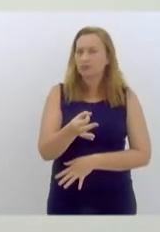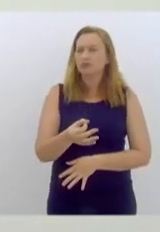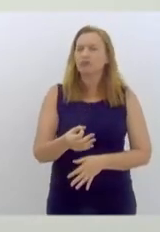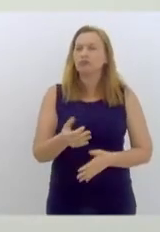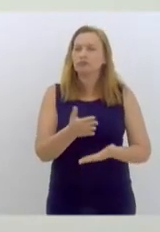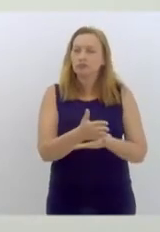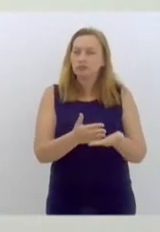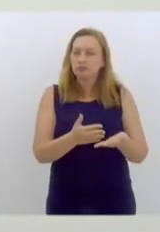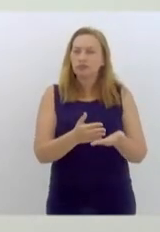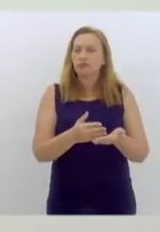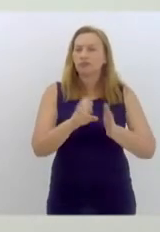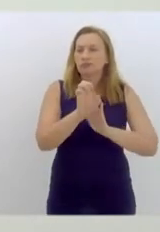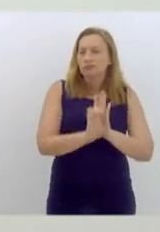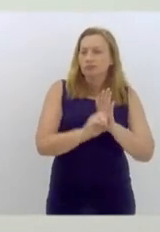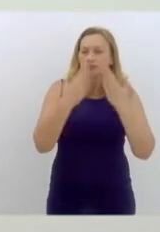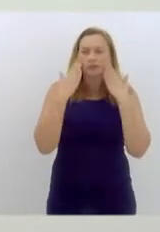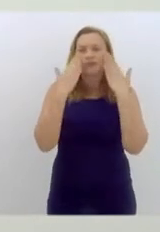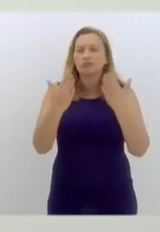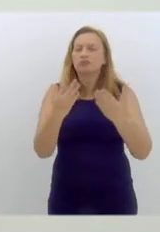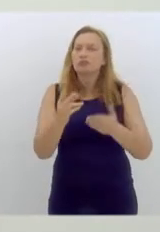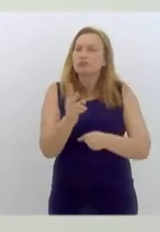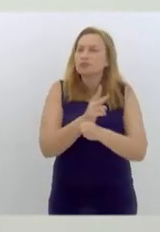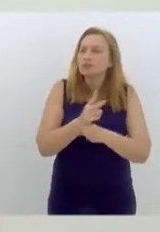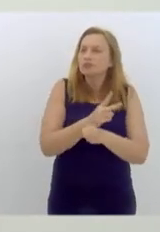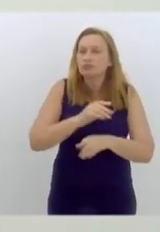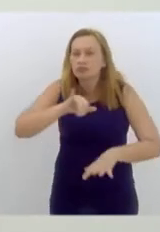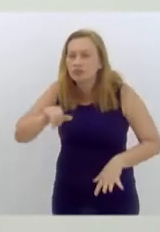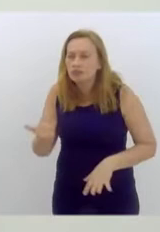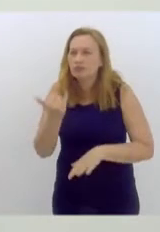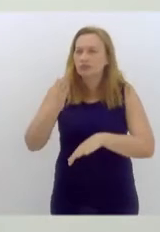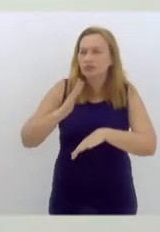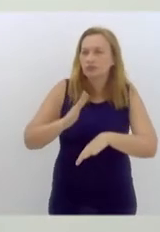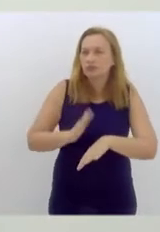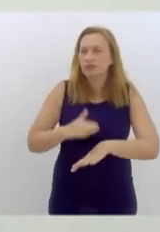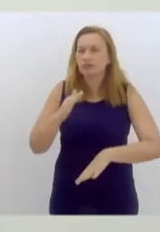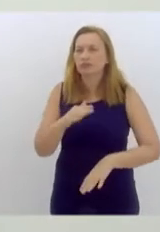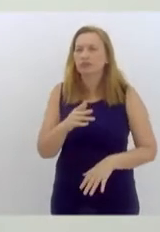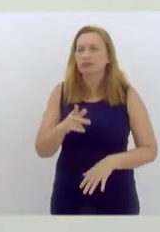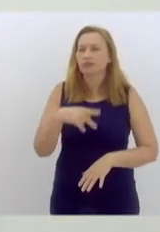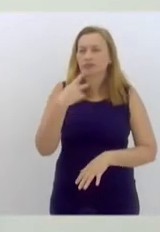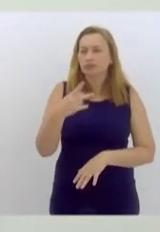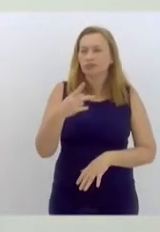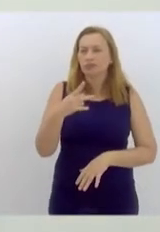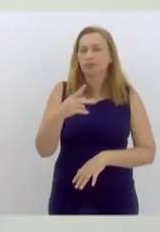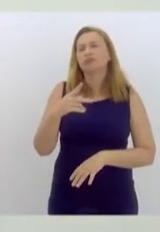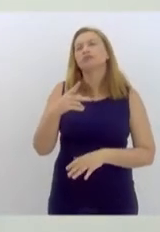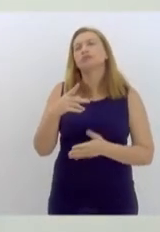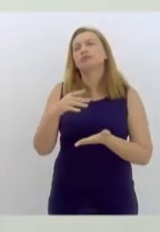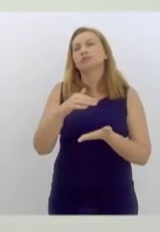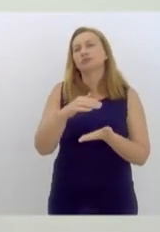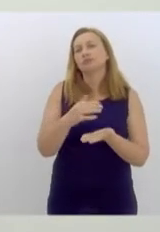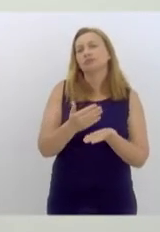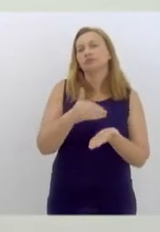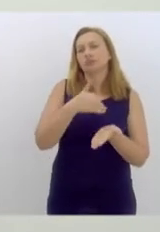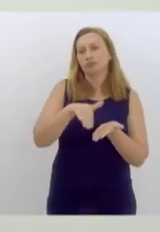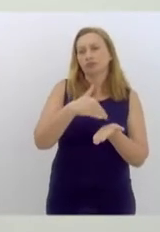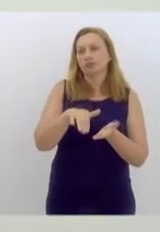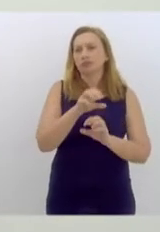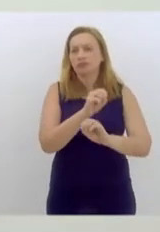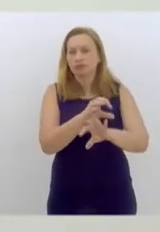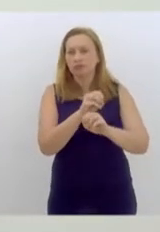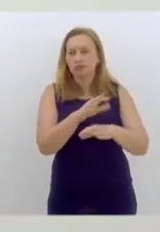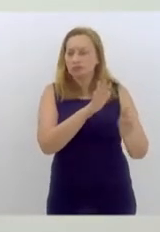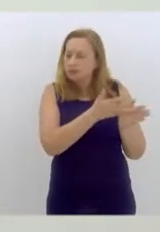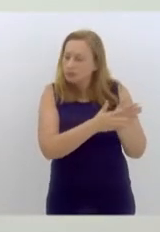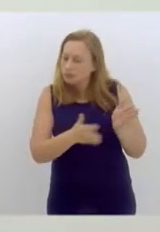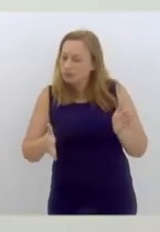foram apresentadas, para que a gente busque aproveitar ao máximo os posicionamentos da SEDUC. O que a senhora puder apresentar hoje aqui ao longo da audiência é